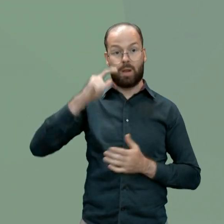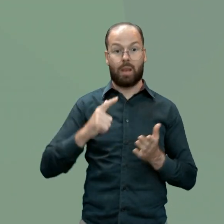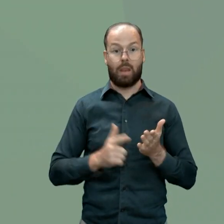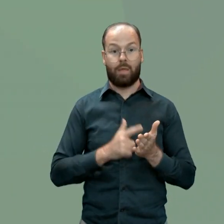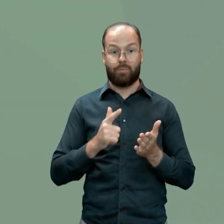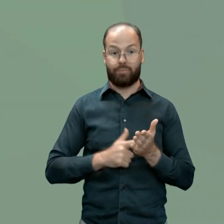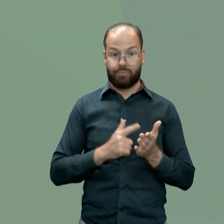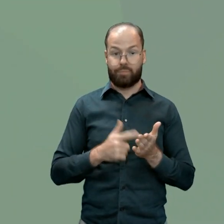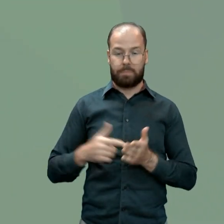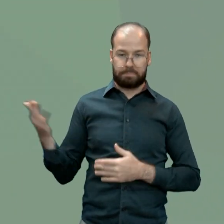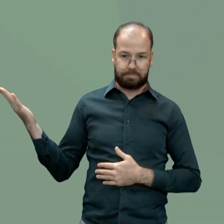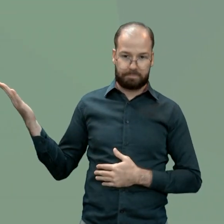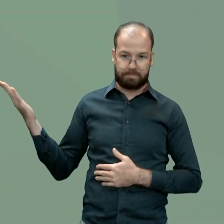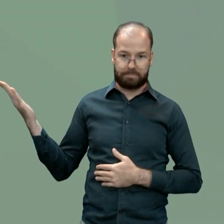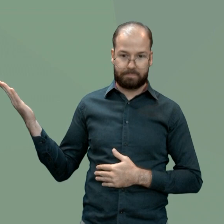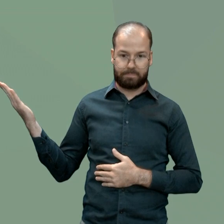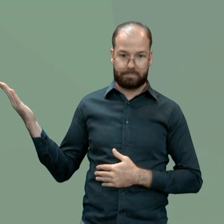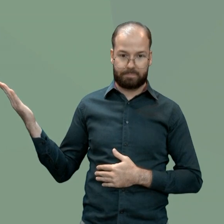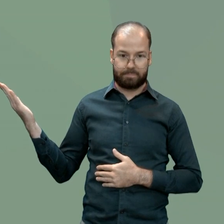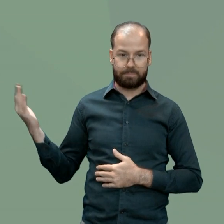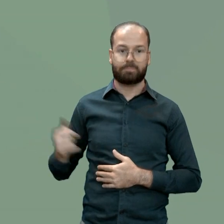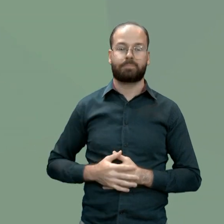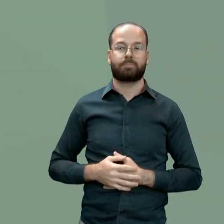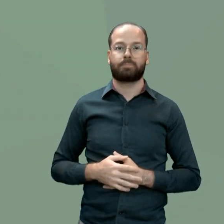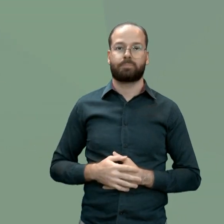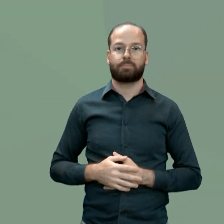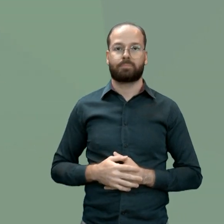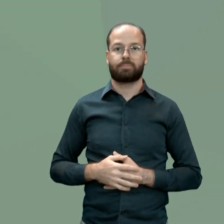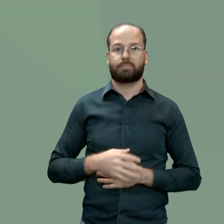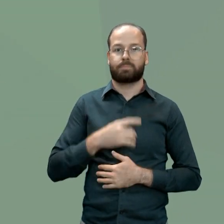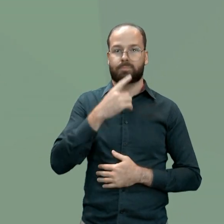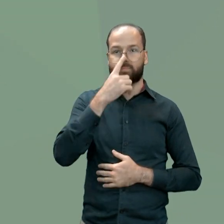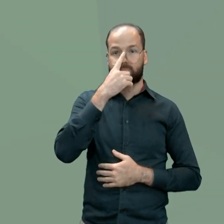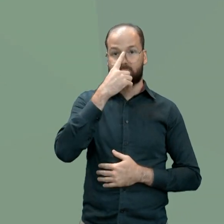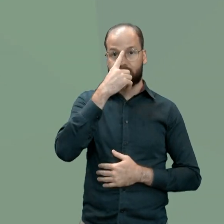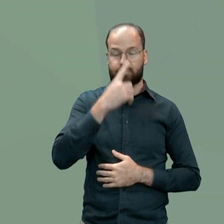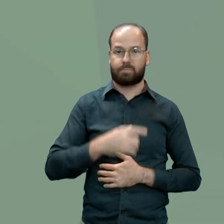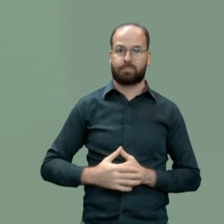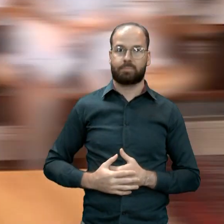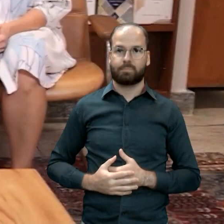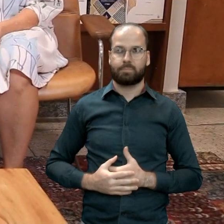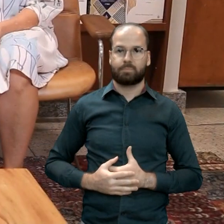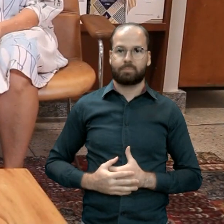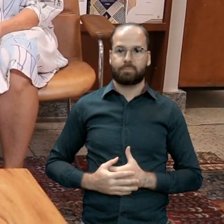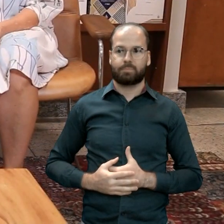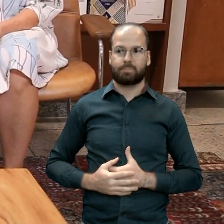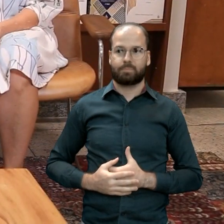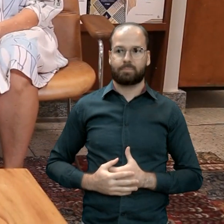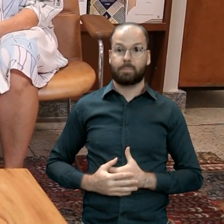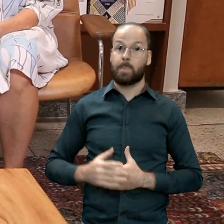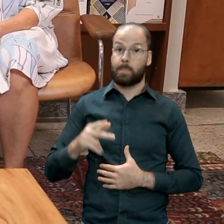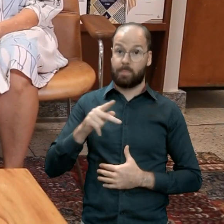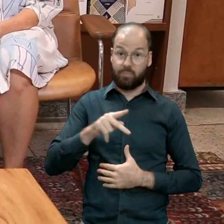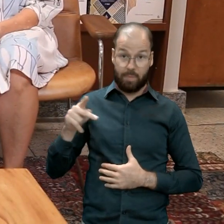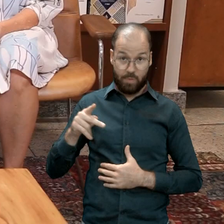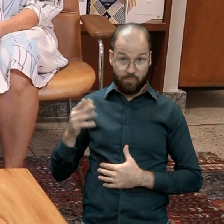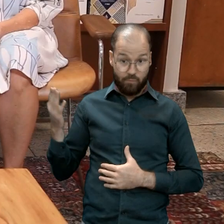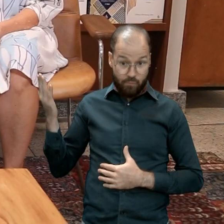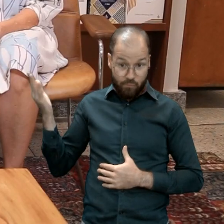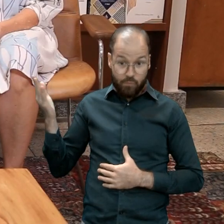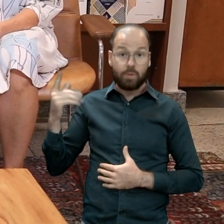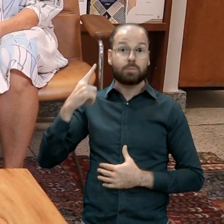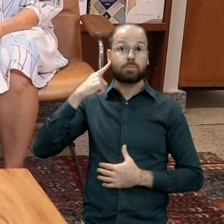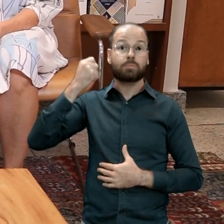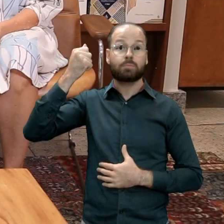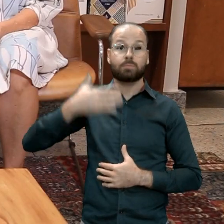e Desestabilizações na Formação de Professores de Inglês. A professora, ela se descreve como uma